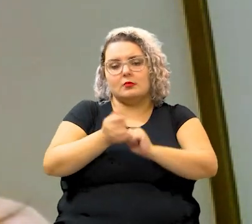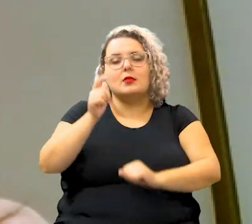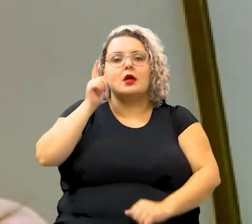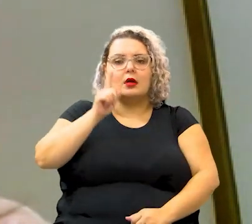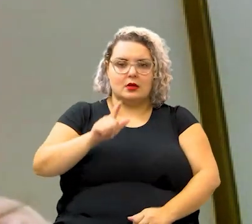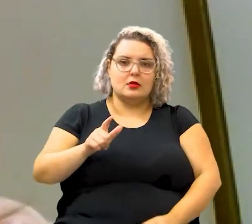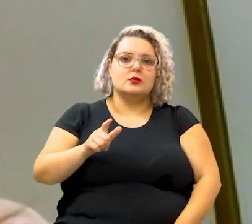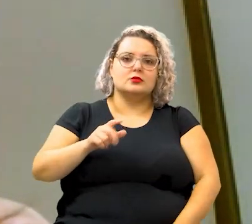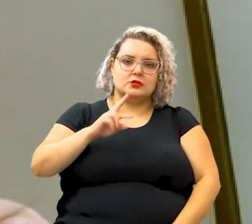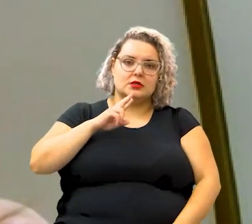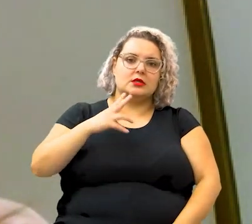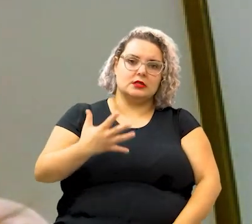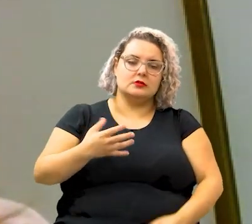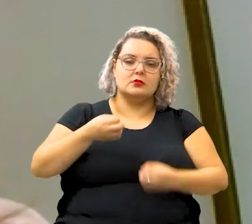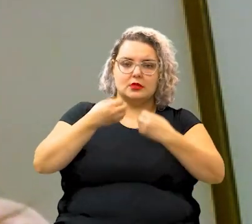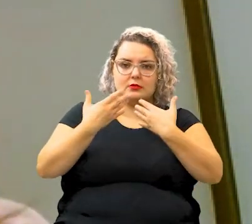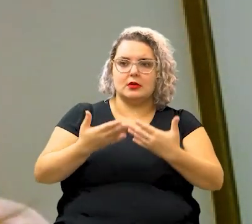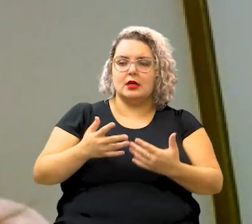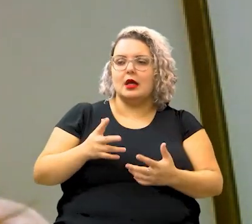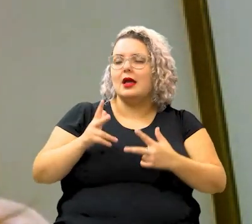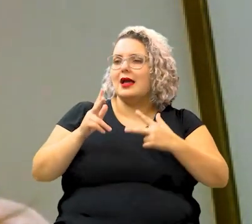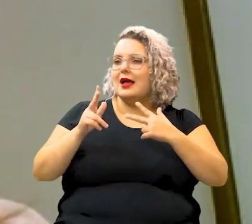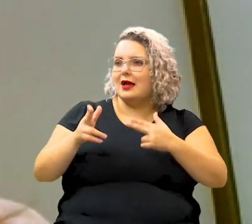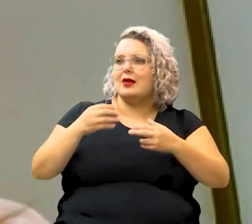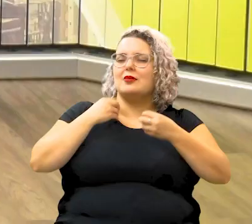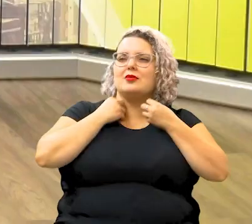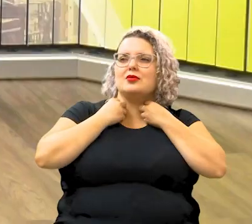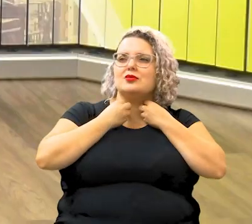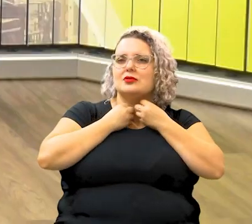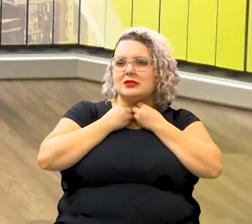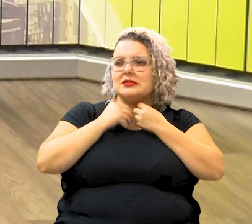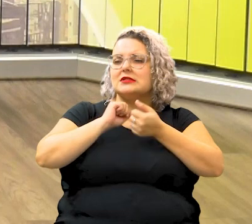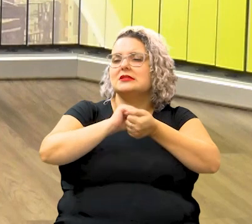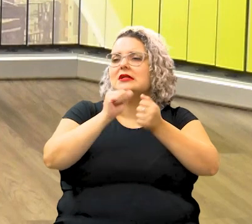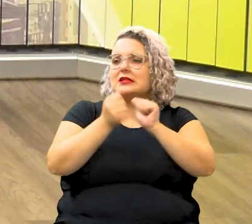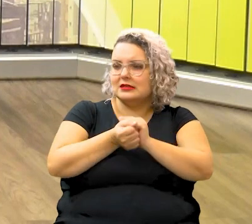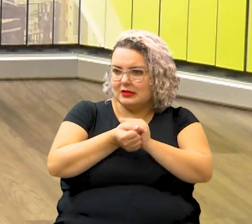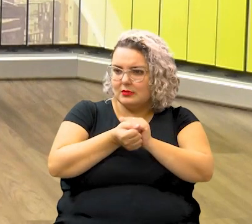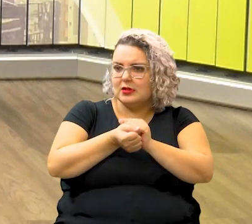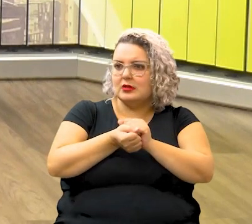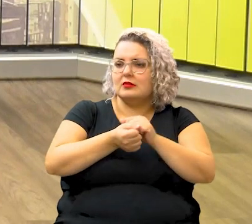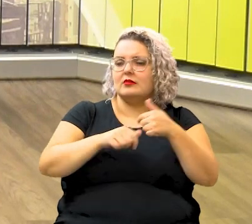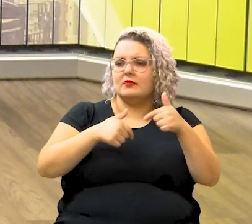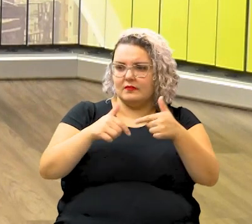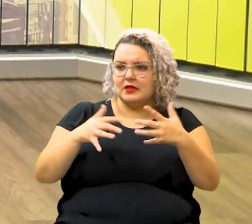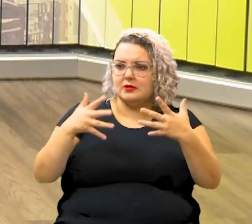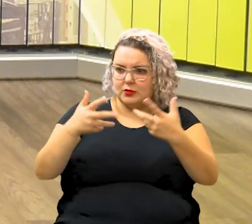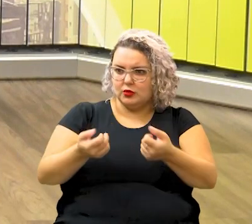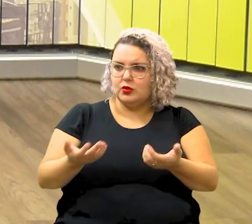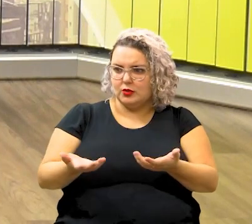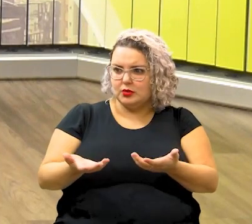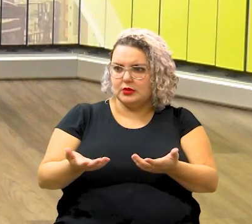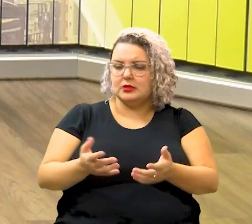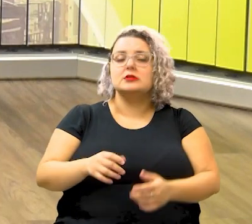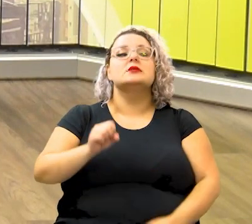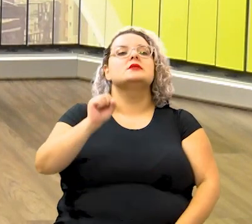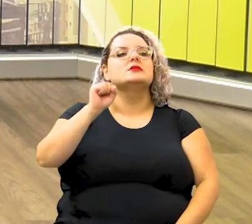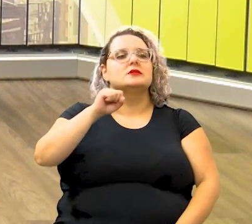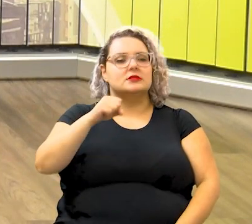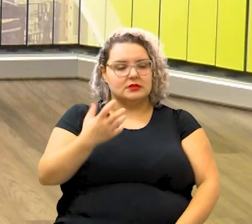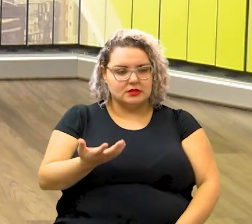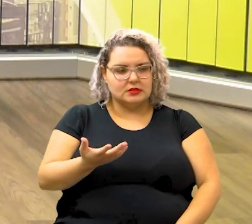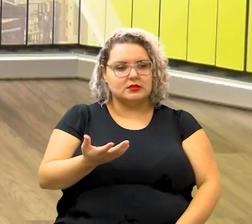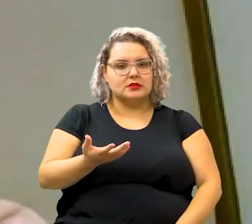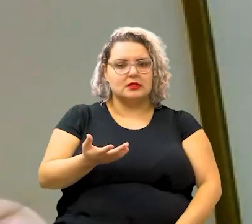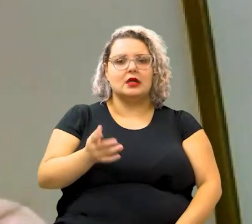dar conta do recado. É como se essas glândulas se adaptassem e vão fazendo o trabalho por todas.